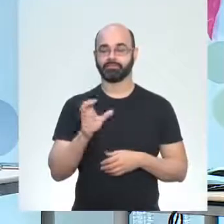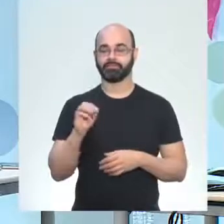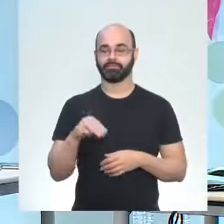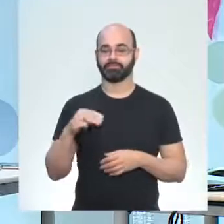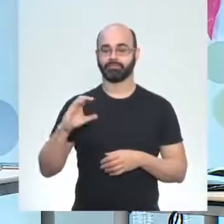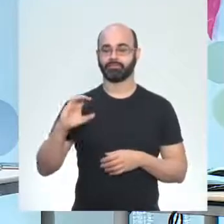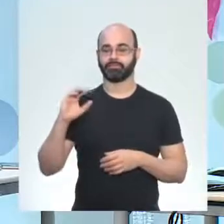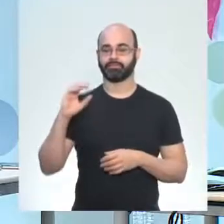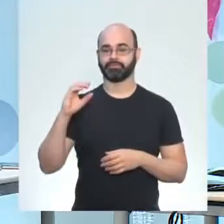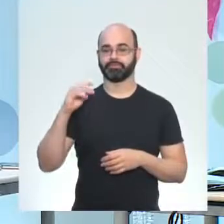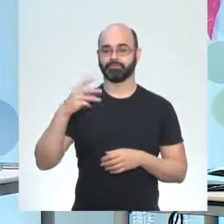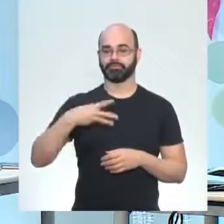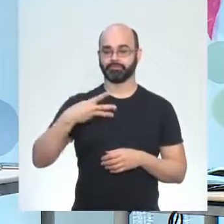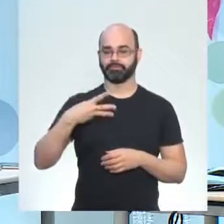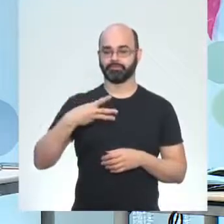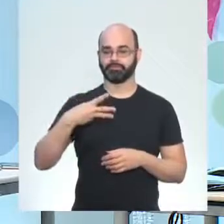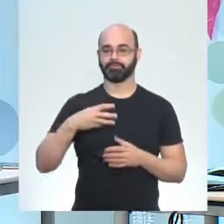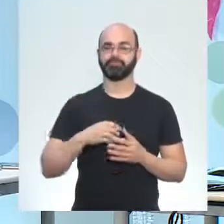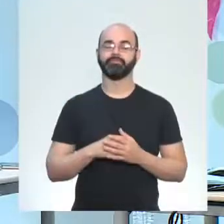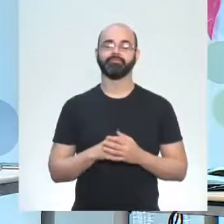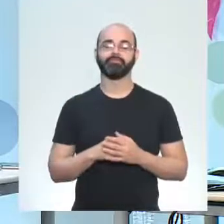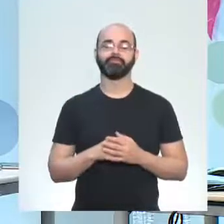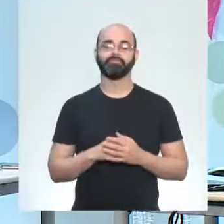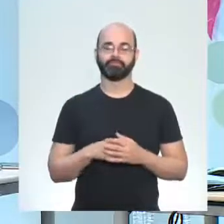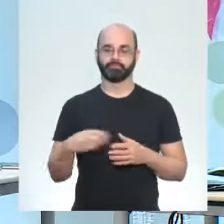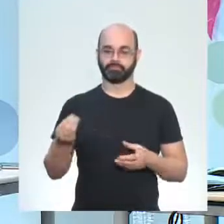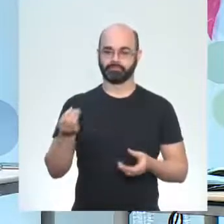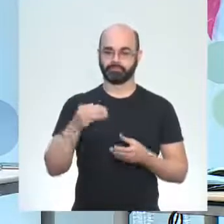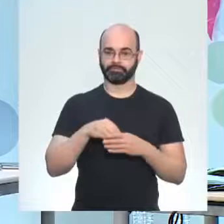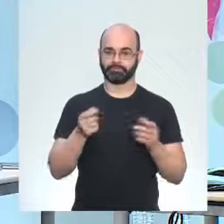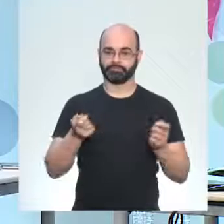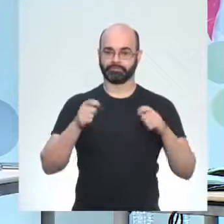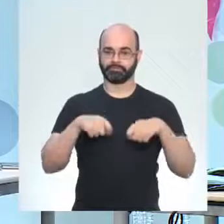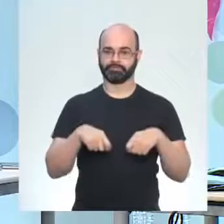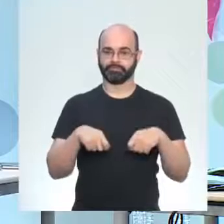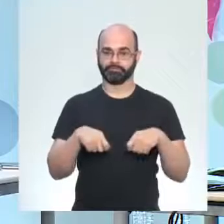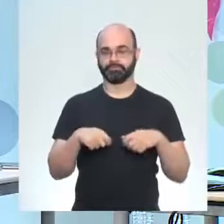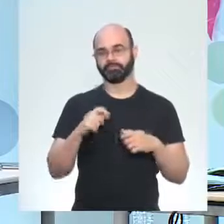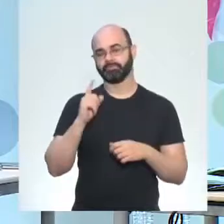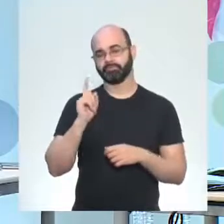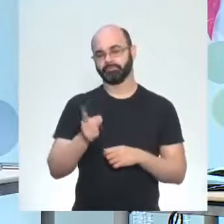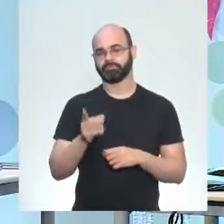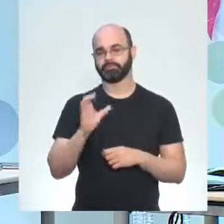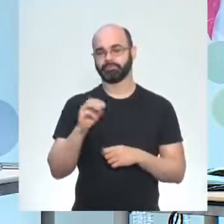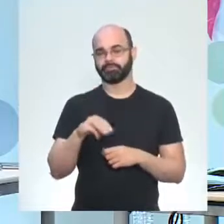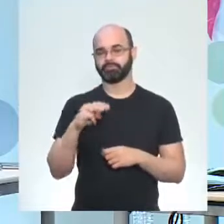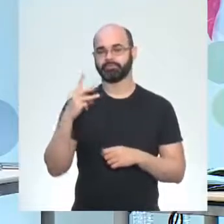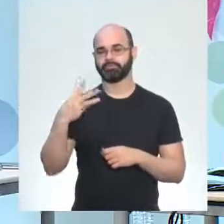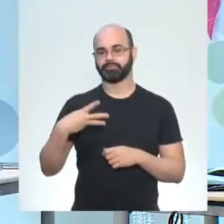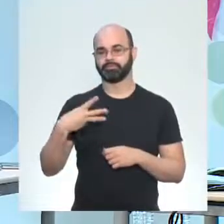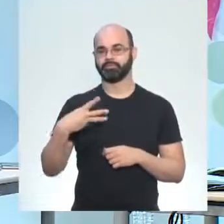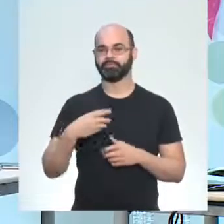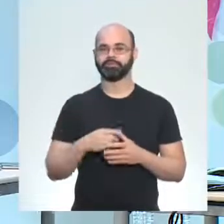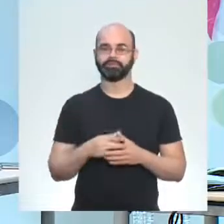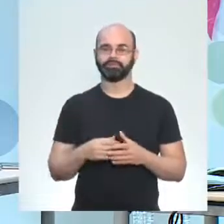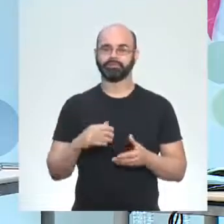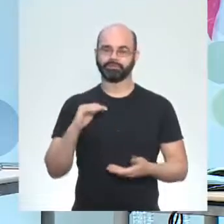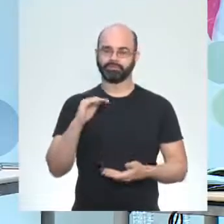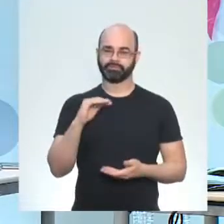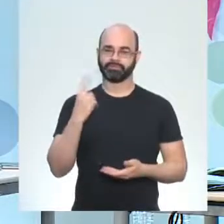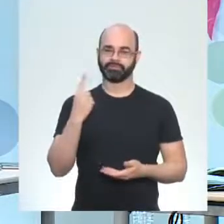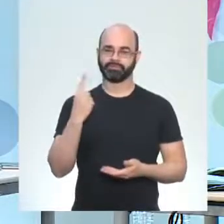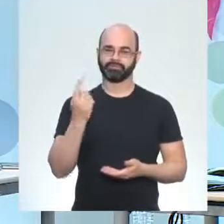cúbicos na parte interna. Então, é a capacidade dele, então, seria 1000 centímetros cúbicos. E aqui nós temos